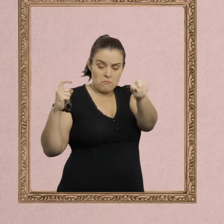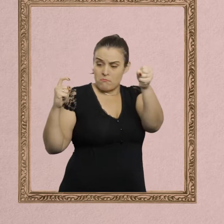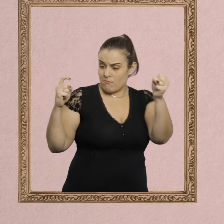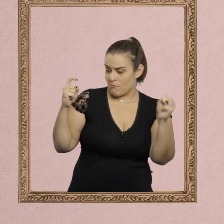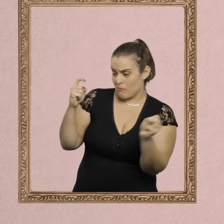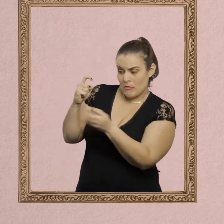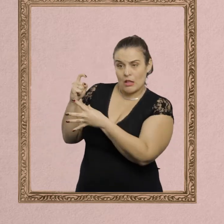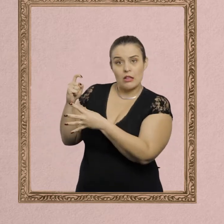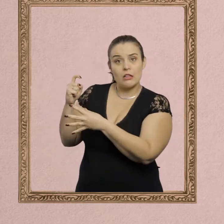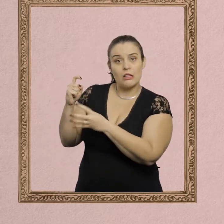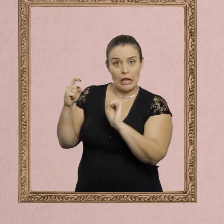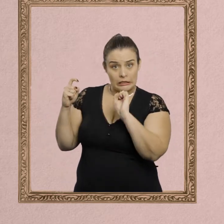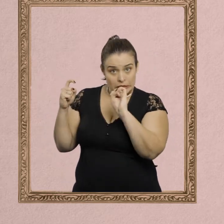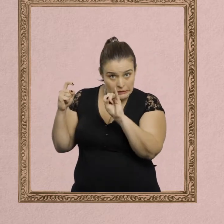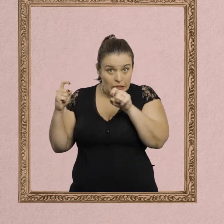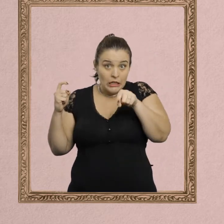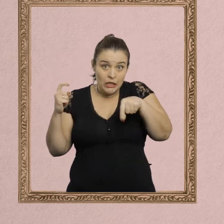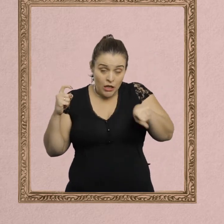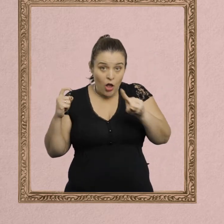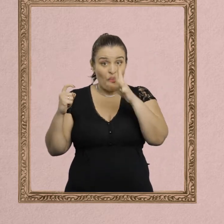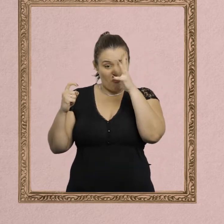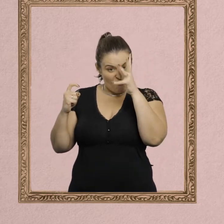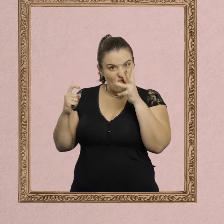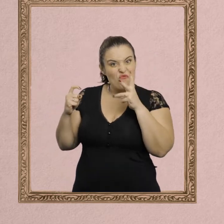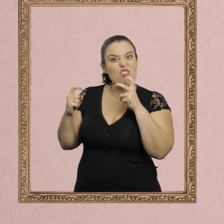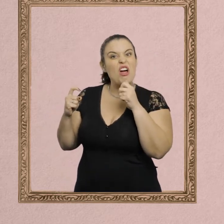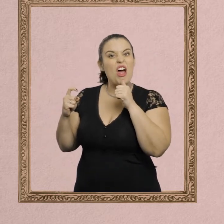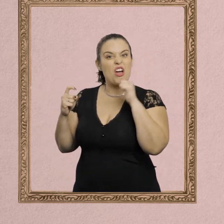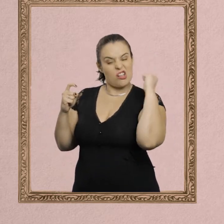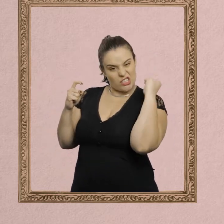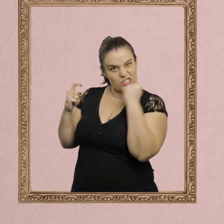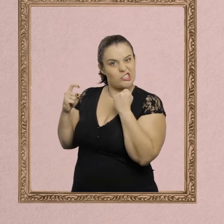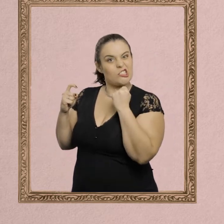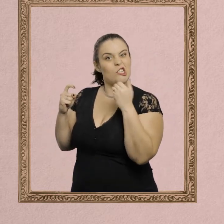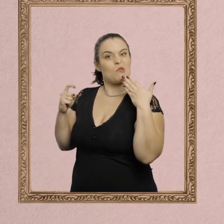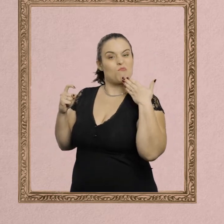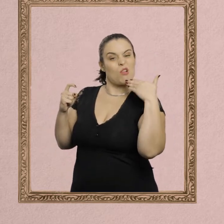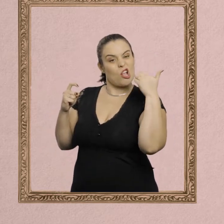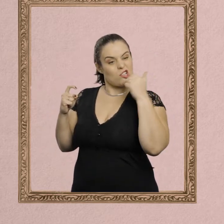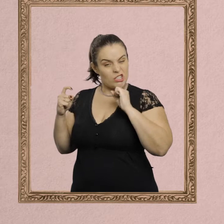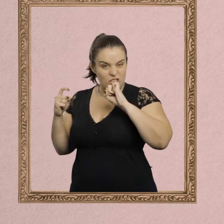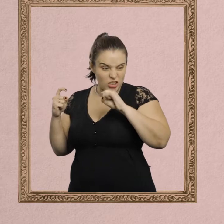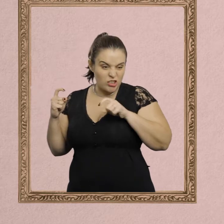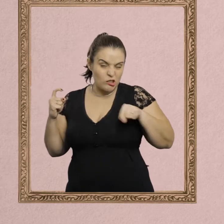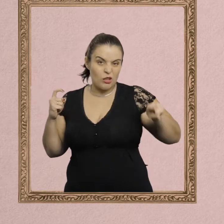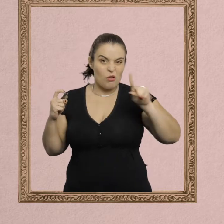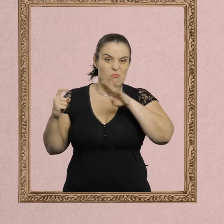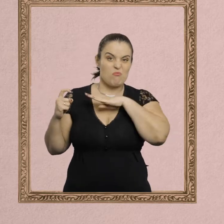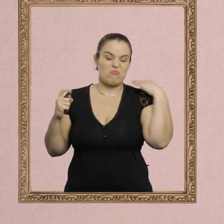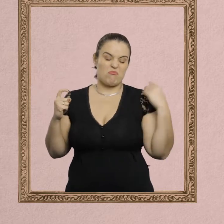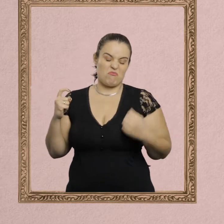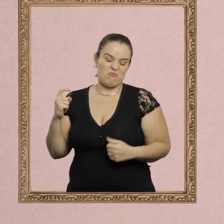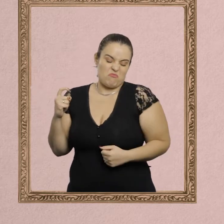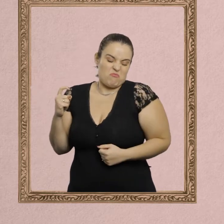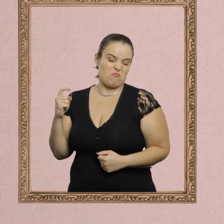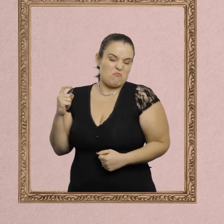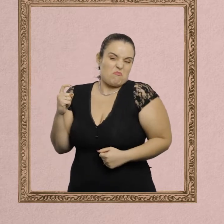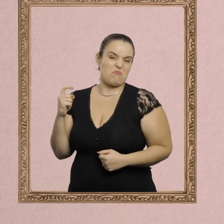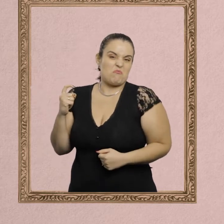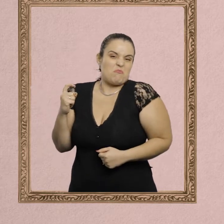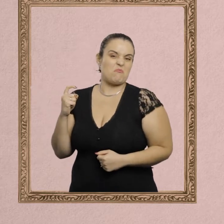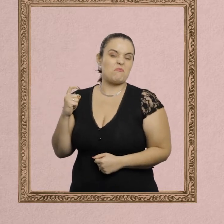Enfiem esses meninos lá dentro! Se eles matarem o frango, melhor! Se eles morrerem, não